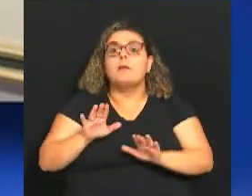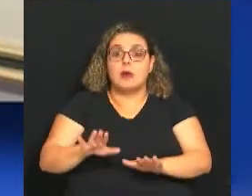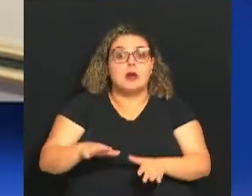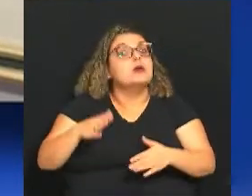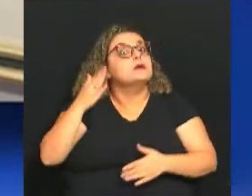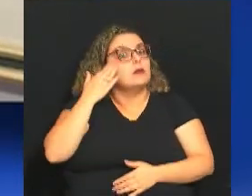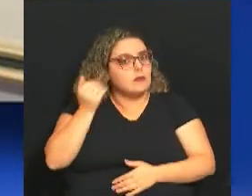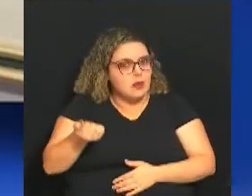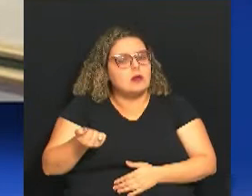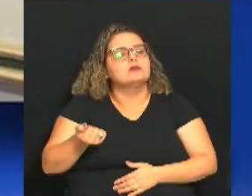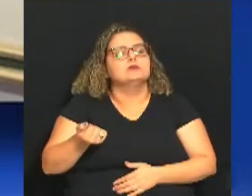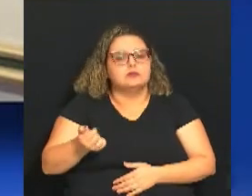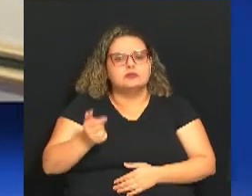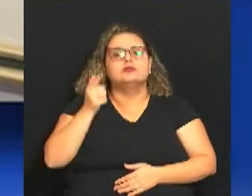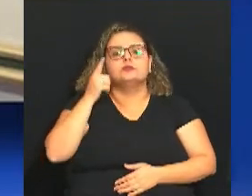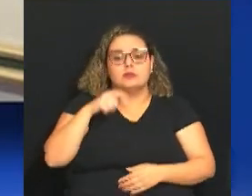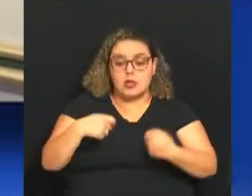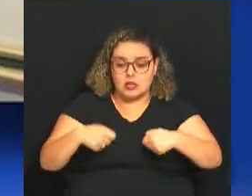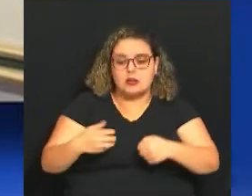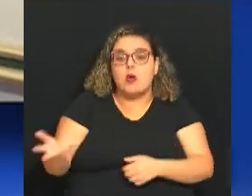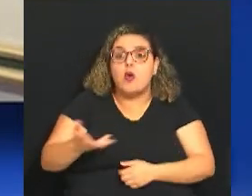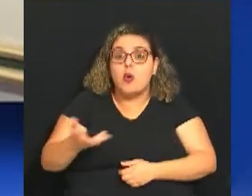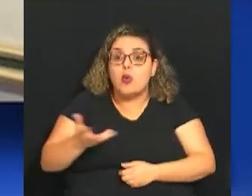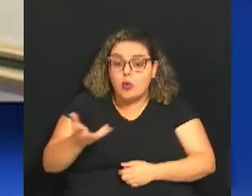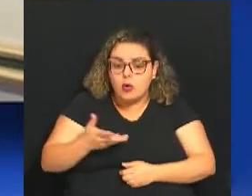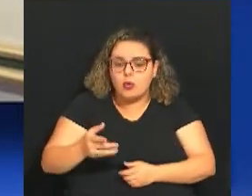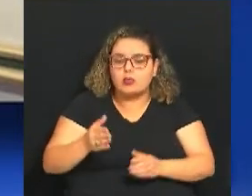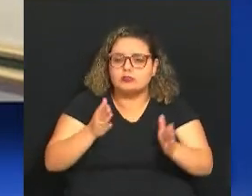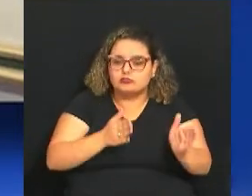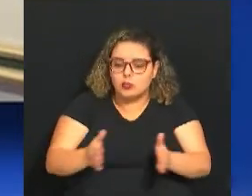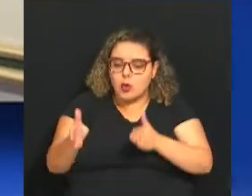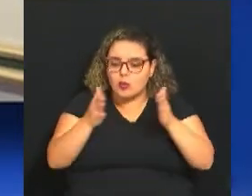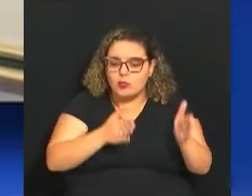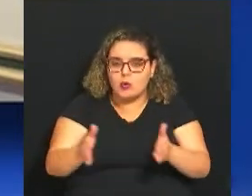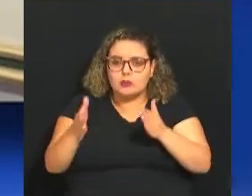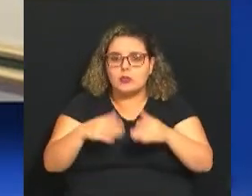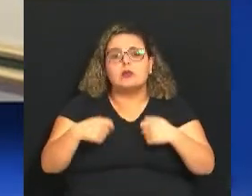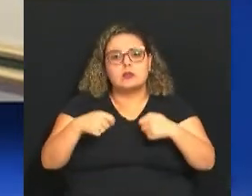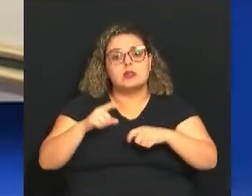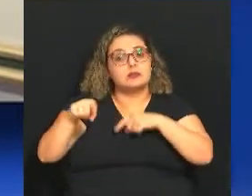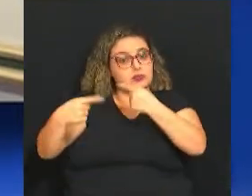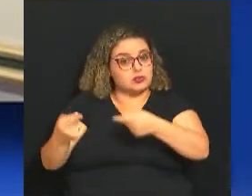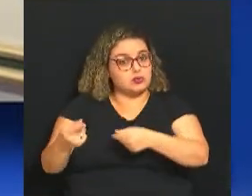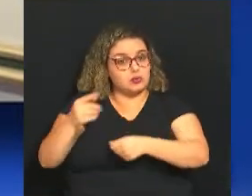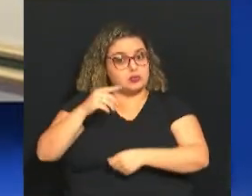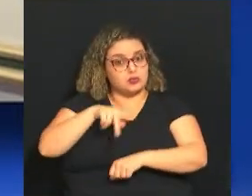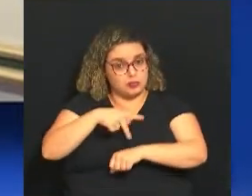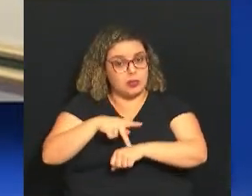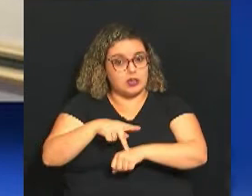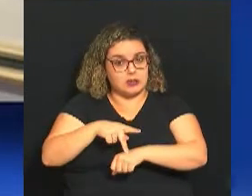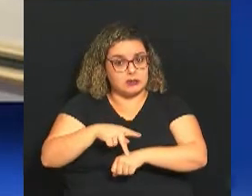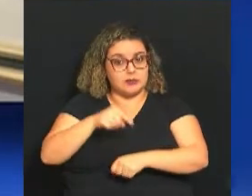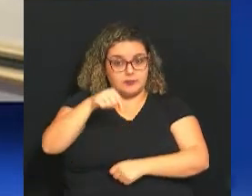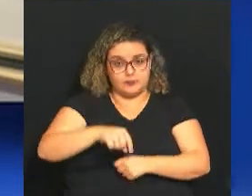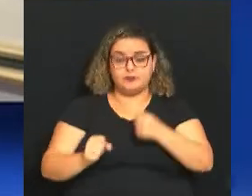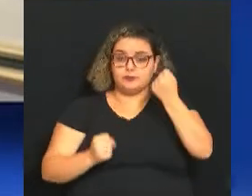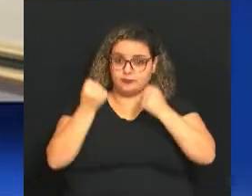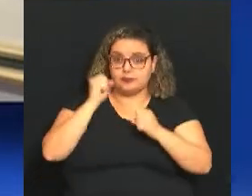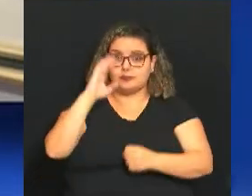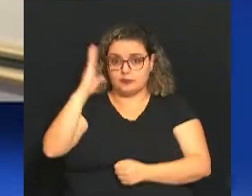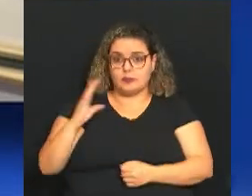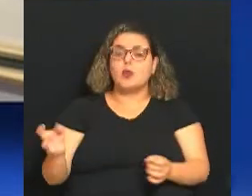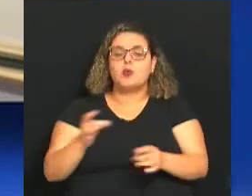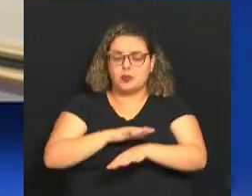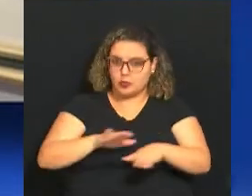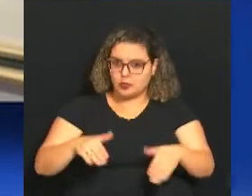termos condições em produzir os insumos que dependemos de outros países. A indústria brasileira está pronta para isso.